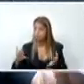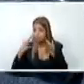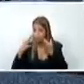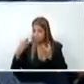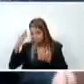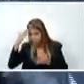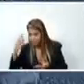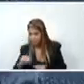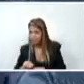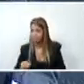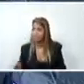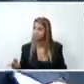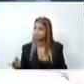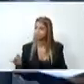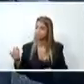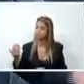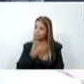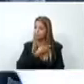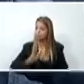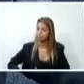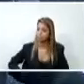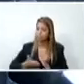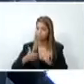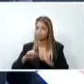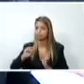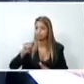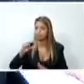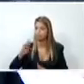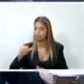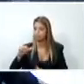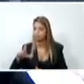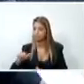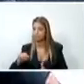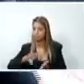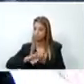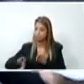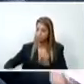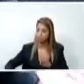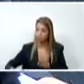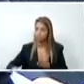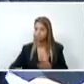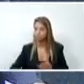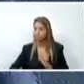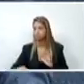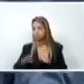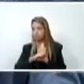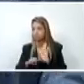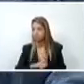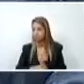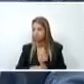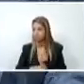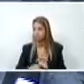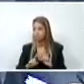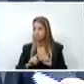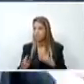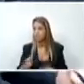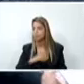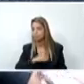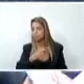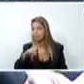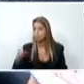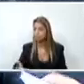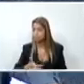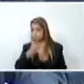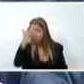dito, já está informado pelo líder do governo que Sabará está fora do plano. Parabéns ao líder do governo que foi apresentado. Mas existem outras pessoas